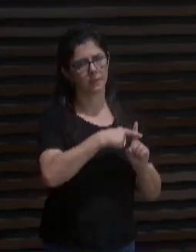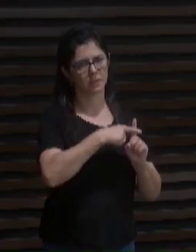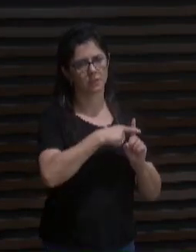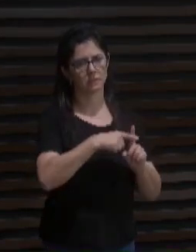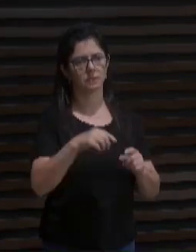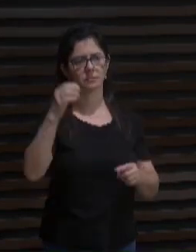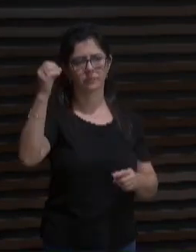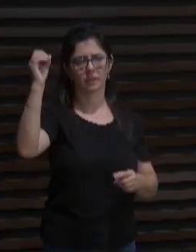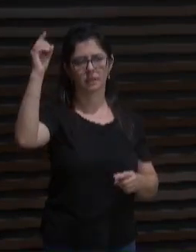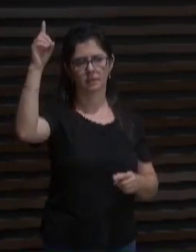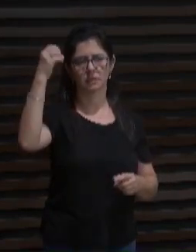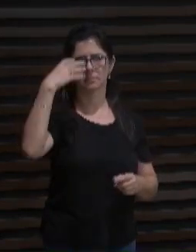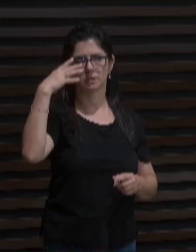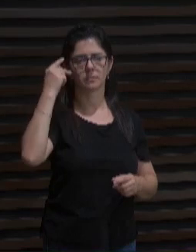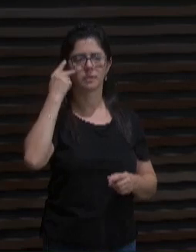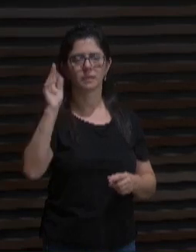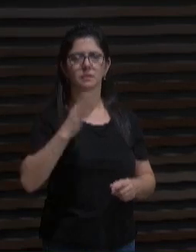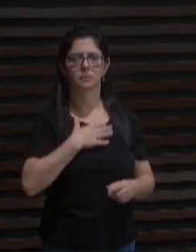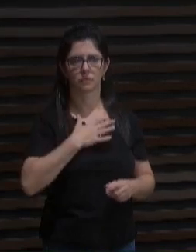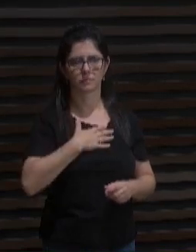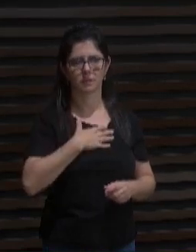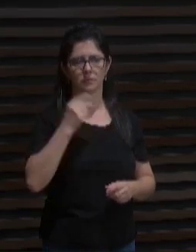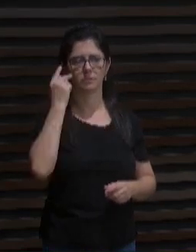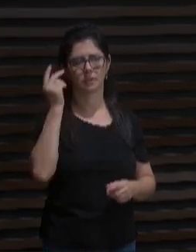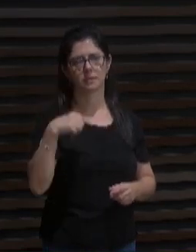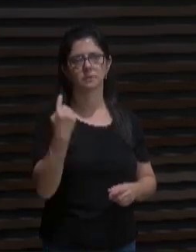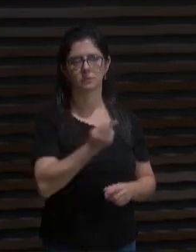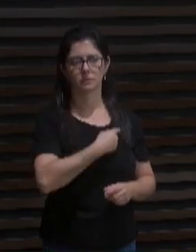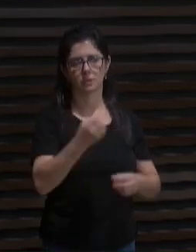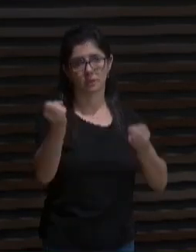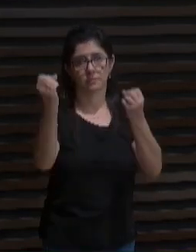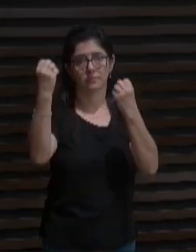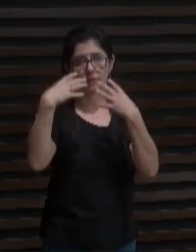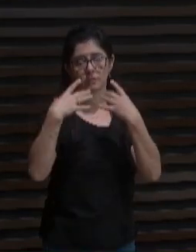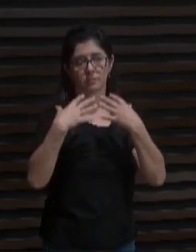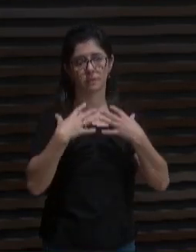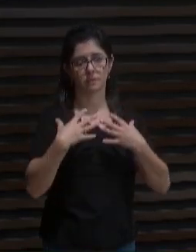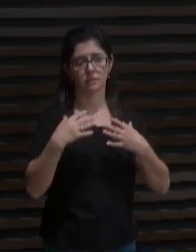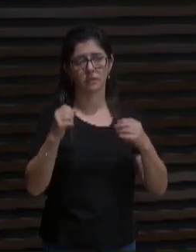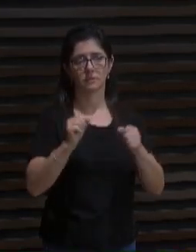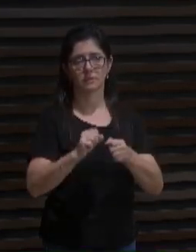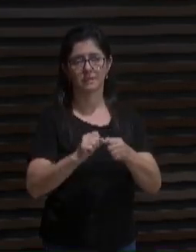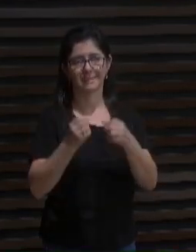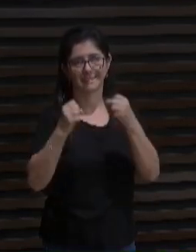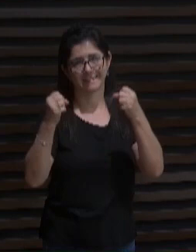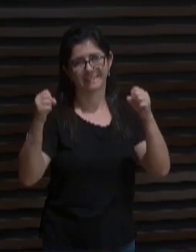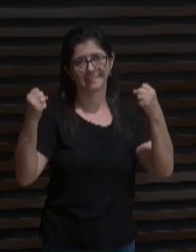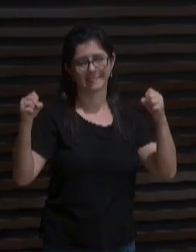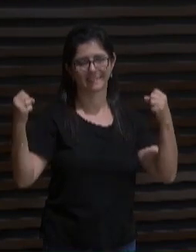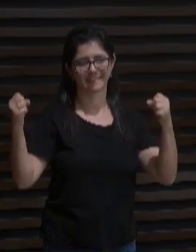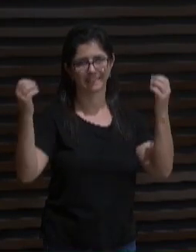Deus gracioso para comigo, para conosco, e nos abençoe e faça resplandecer sobre nós o seu